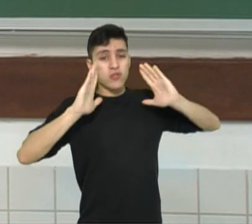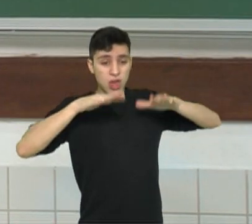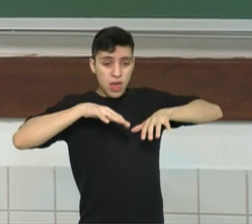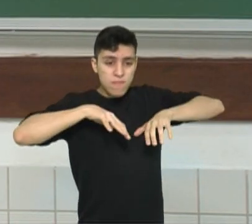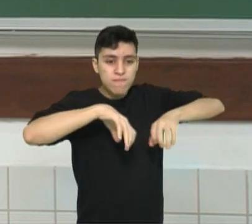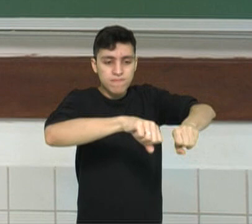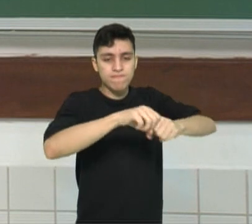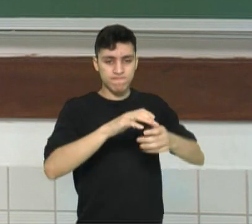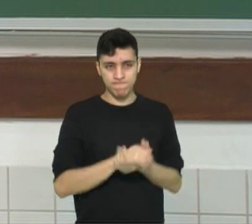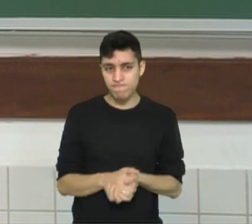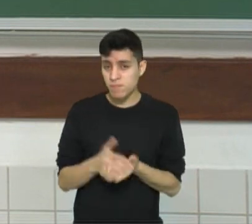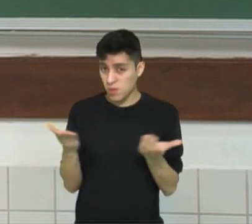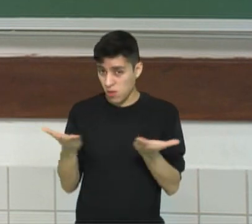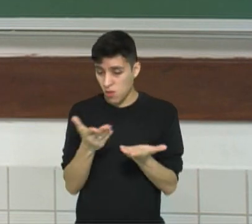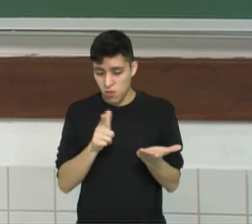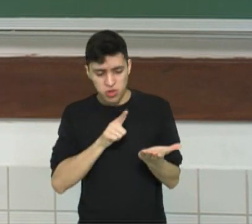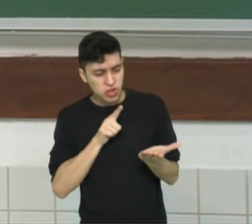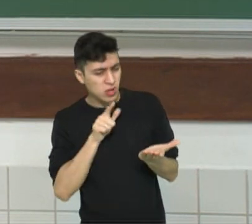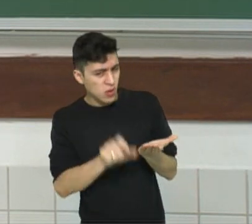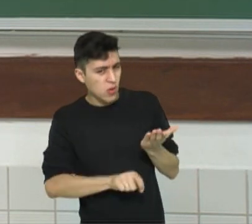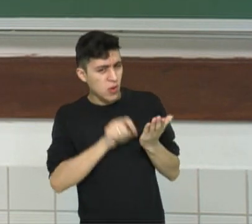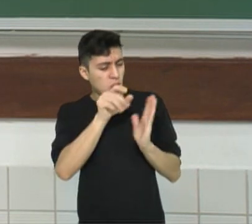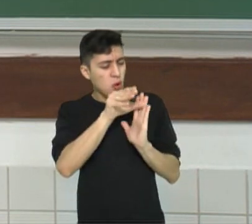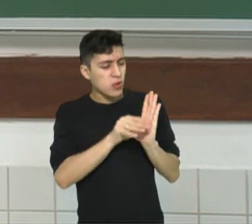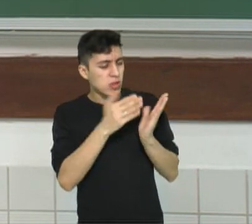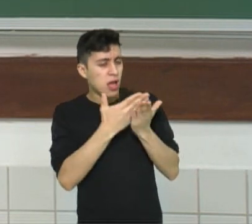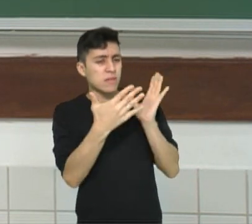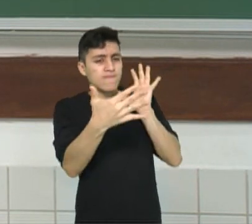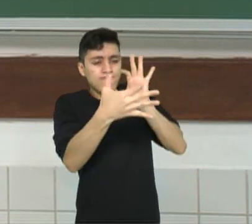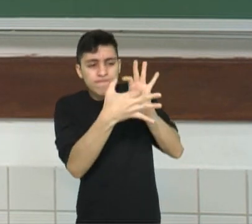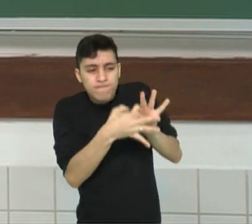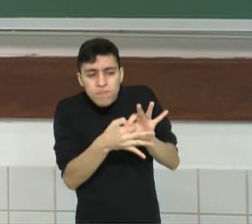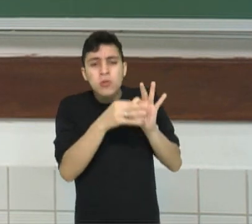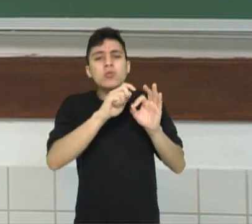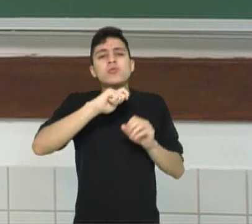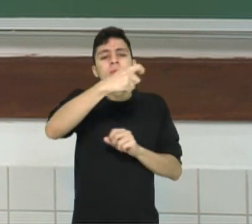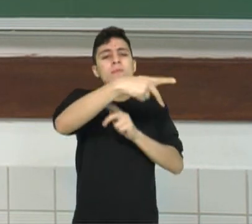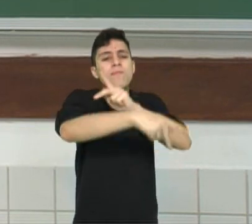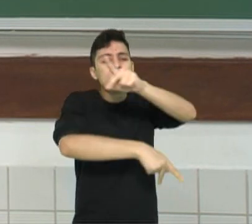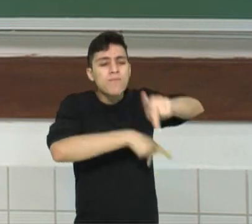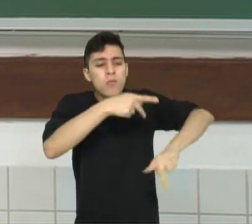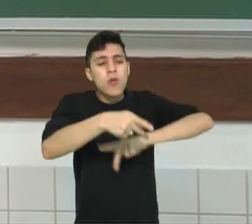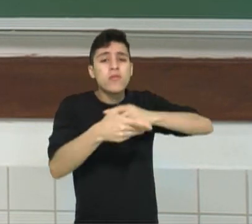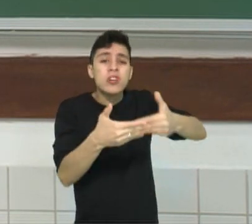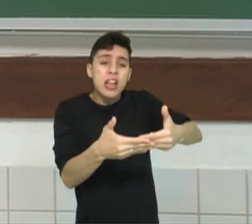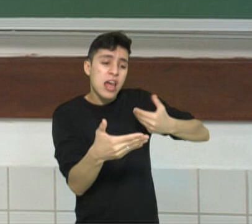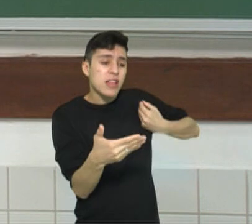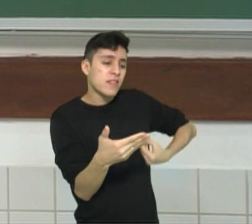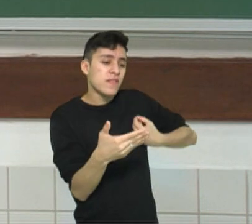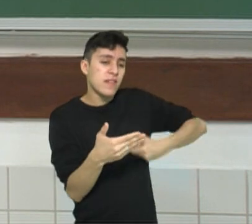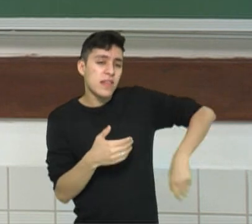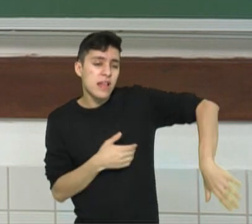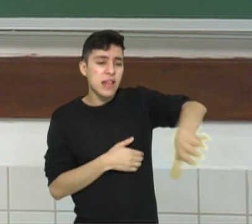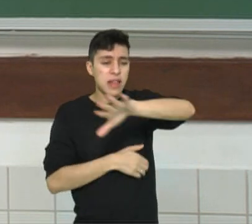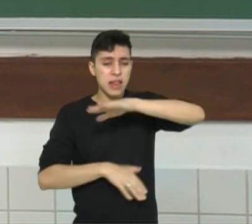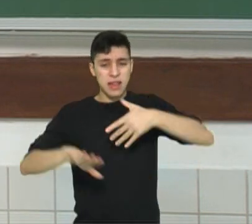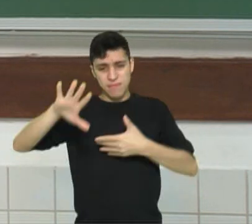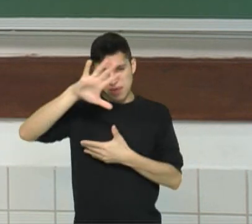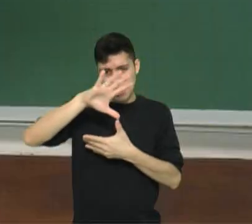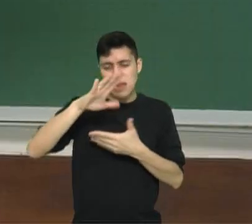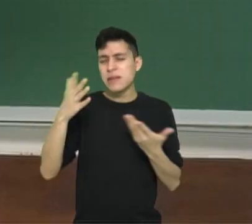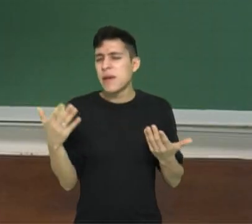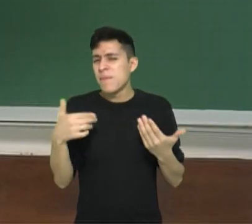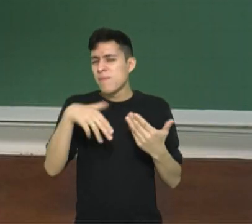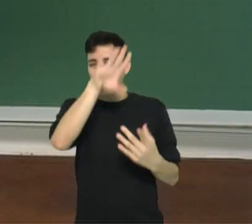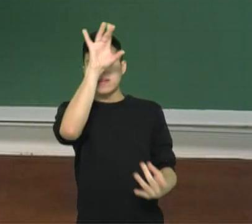a gente vai falar sobre esses povos originários da América. E, em especial, a gente